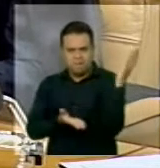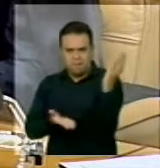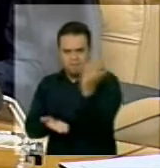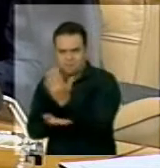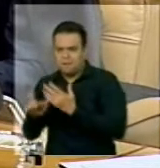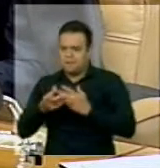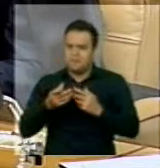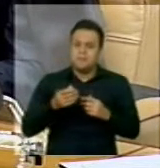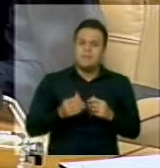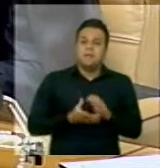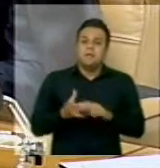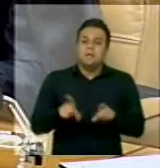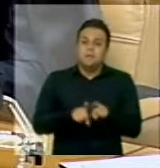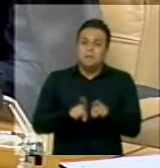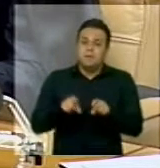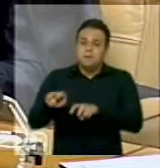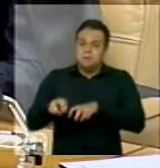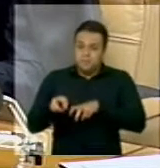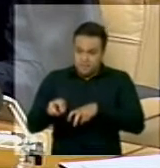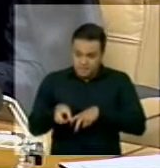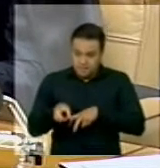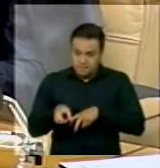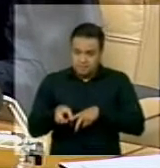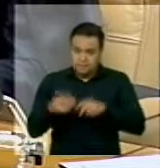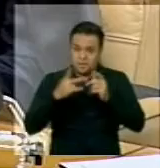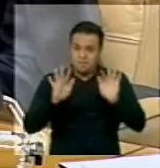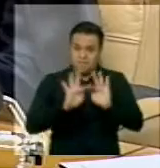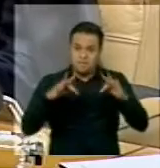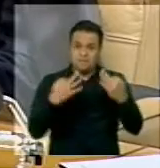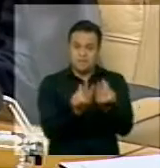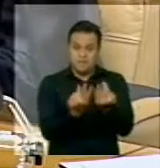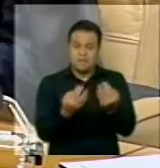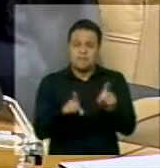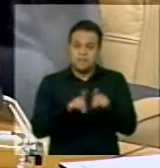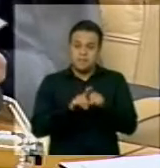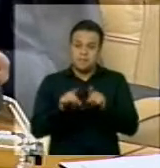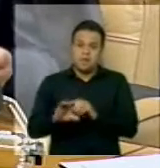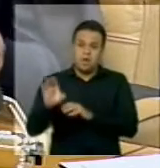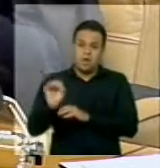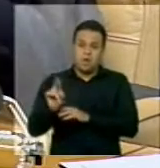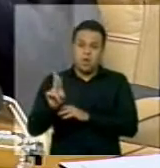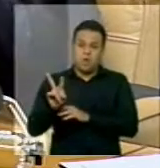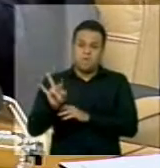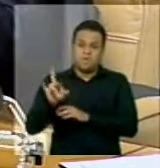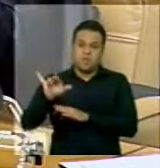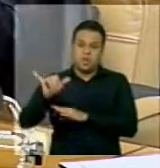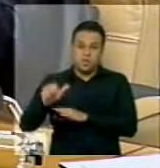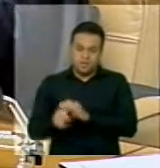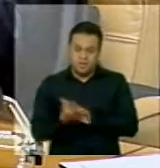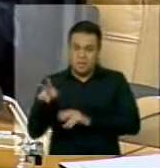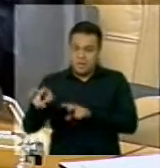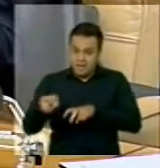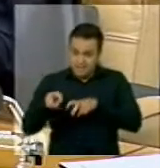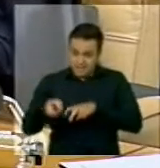do Desenvolvimento Agrário sobre propriedades e produção familiar e da Ouvidoria Agrária Nacional sobre conflitos